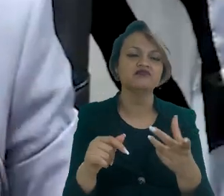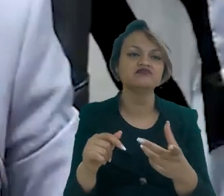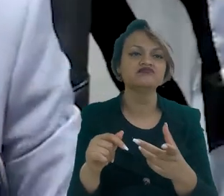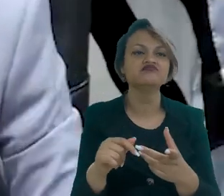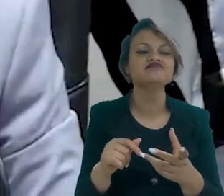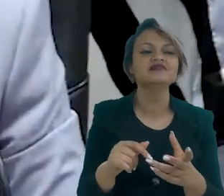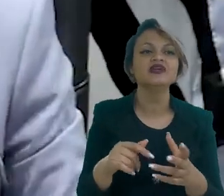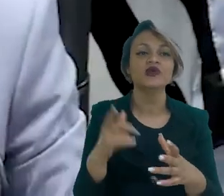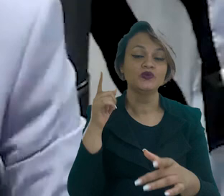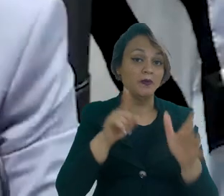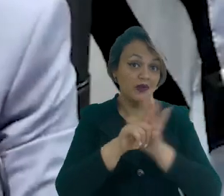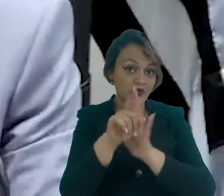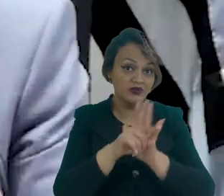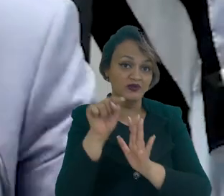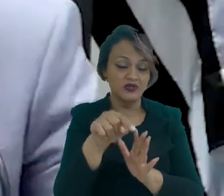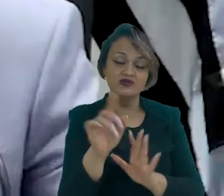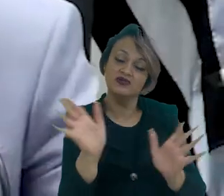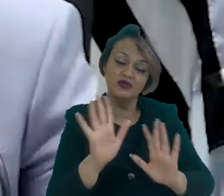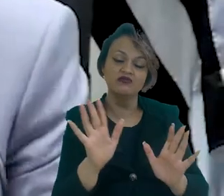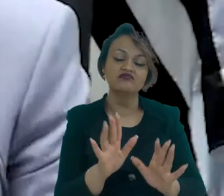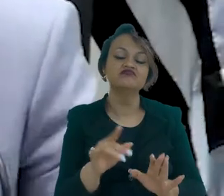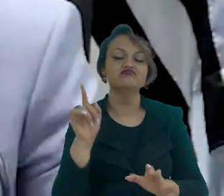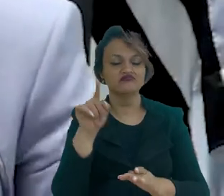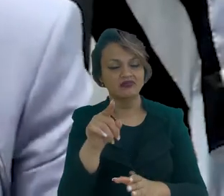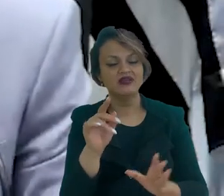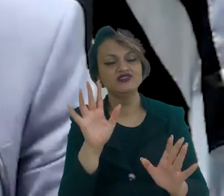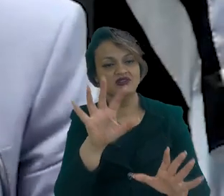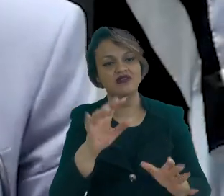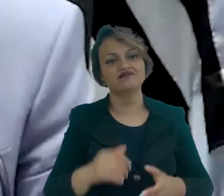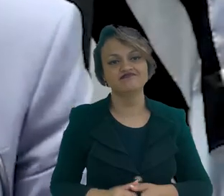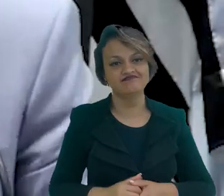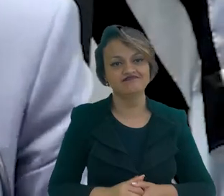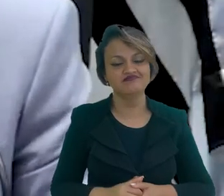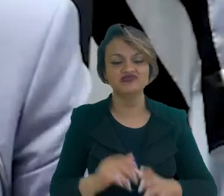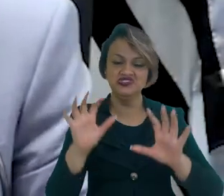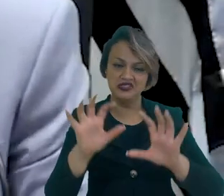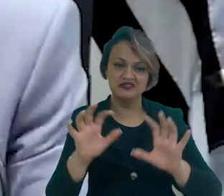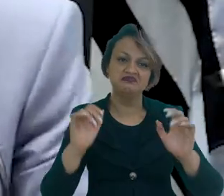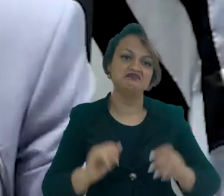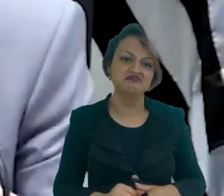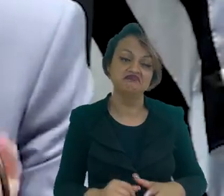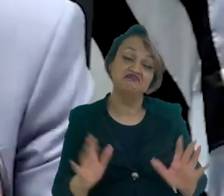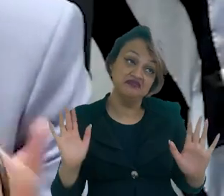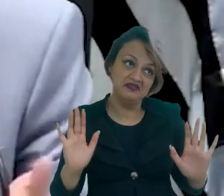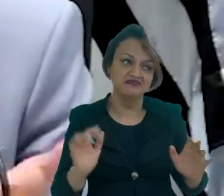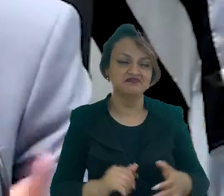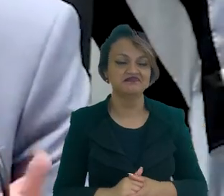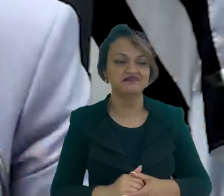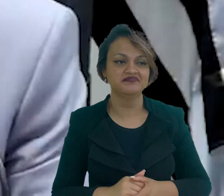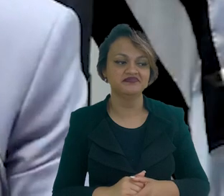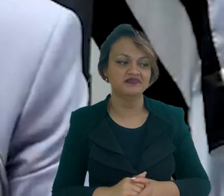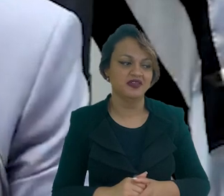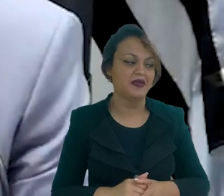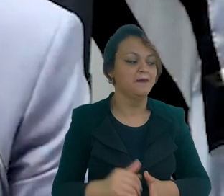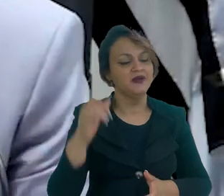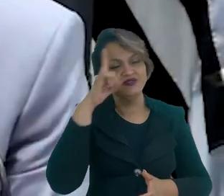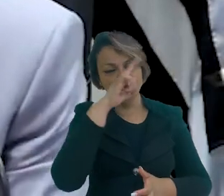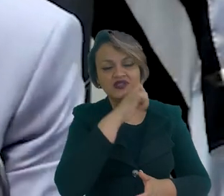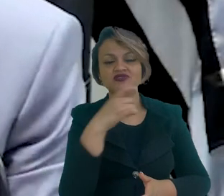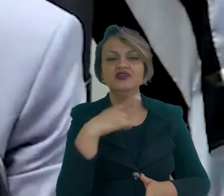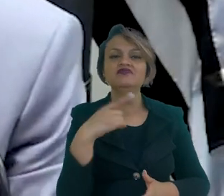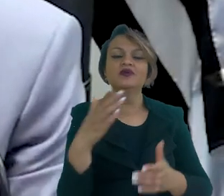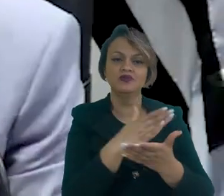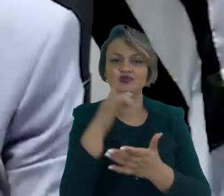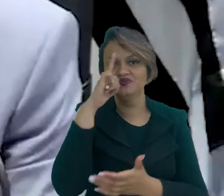da pessoa jurídica sinceramente responsabilidade objetiva da pessoa jurídica não estou questionando isso mas já tava na hora de virar um pouco né sim